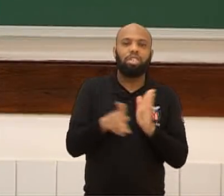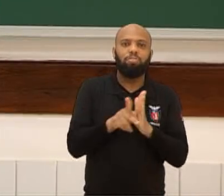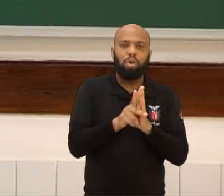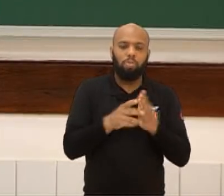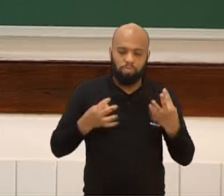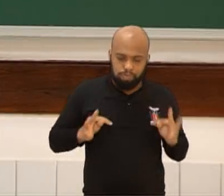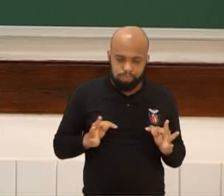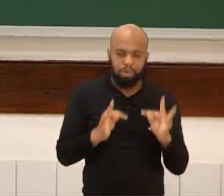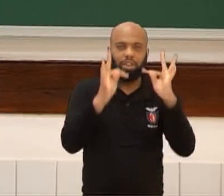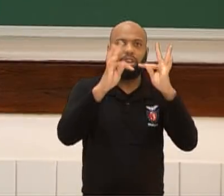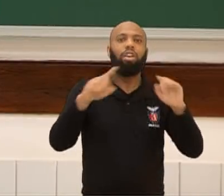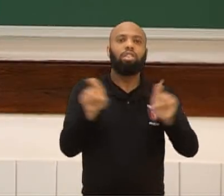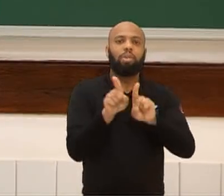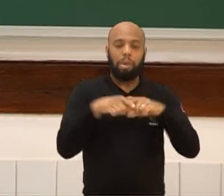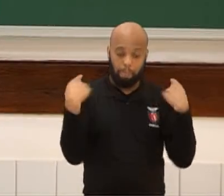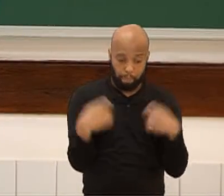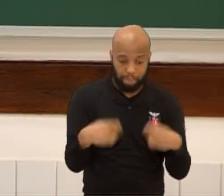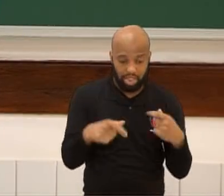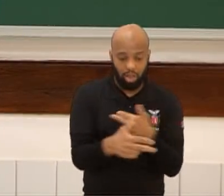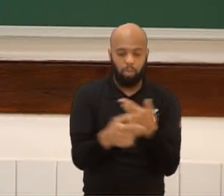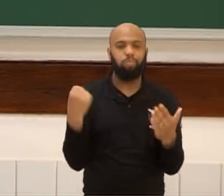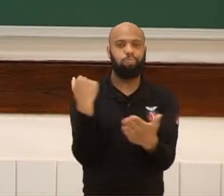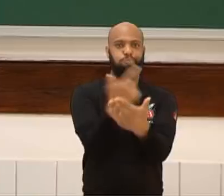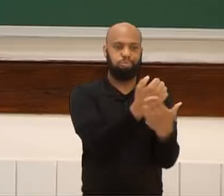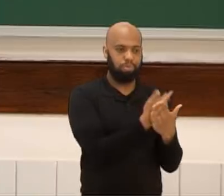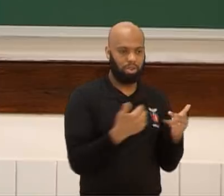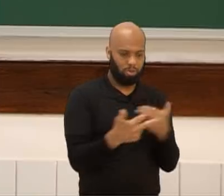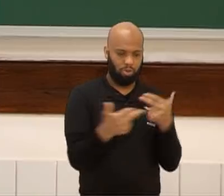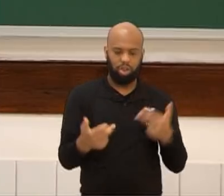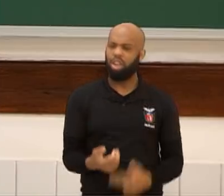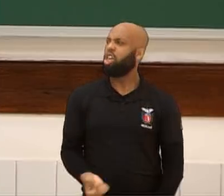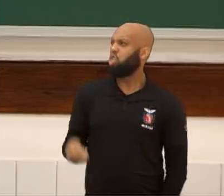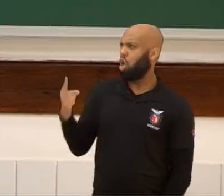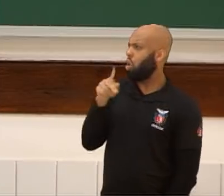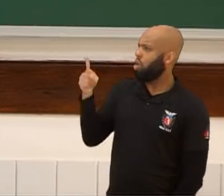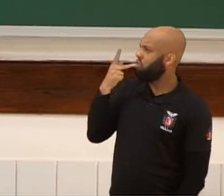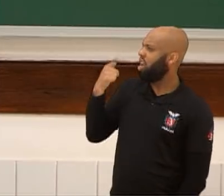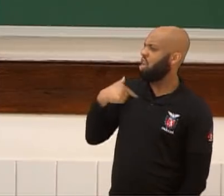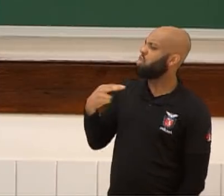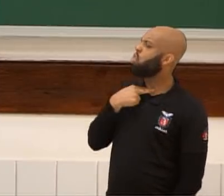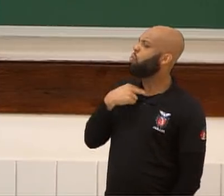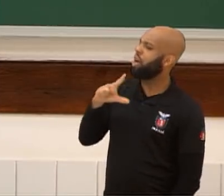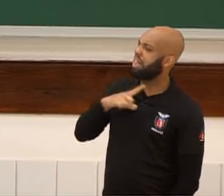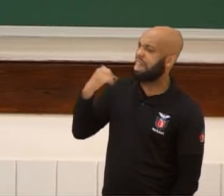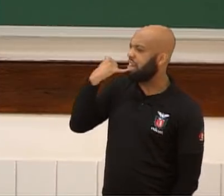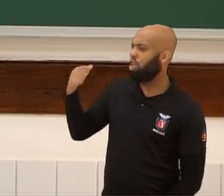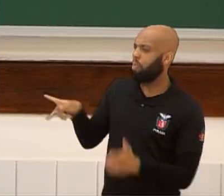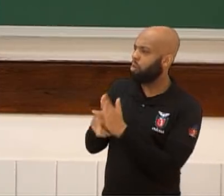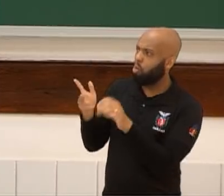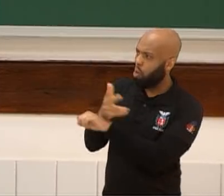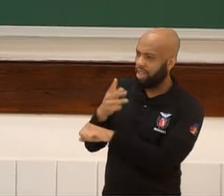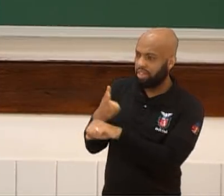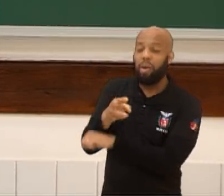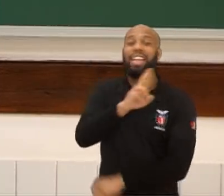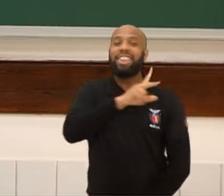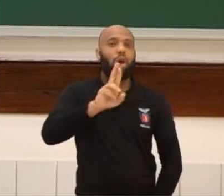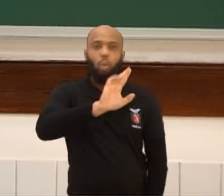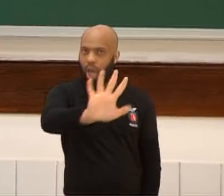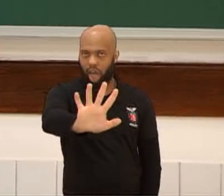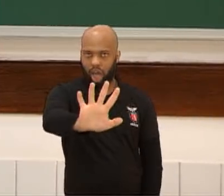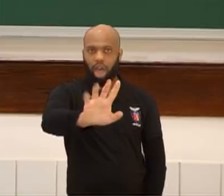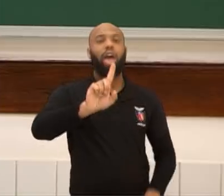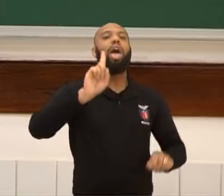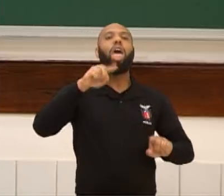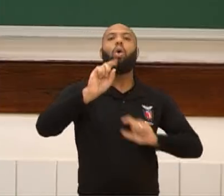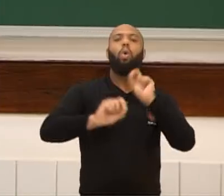e a criação de novas necessidades de consumo. Ah, professora, você quer falar então que eu não posso ter celular com WhatsApp? Não, é importante a gente